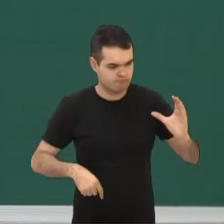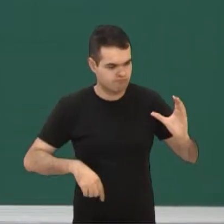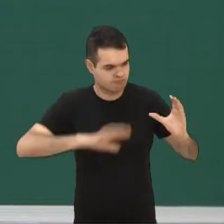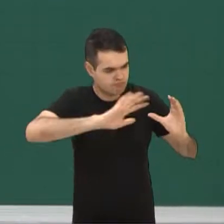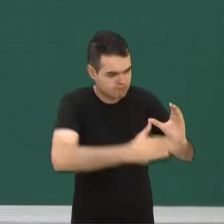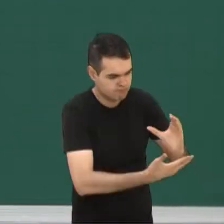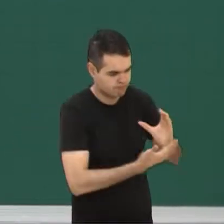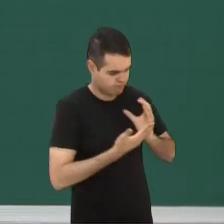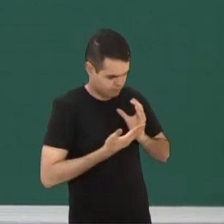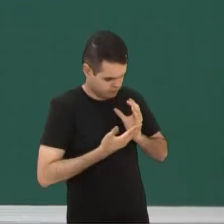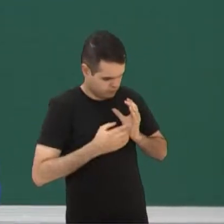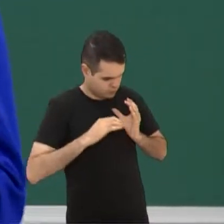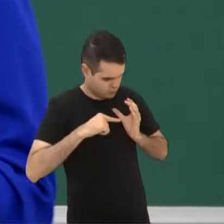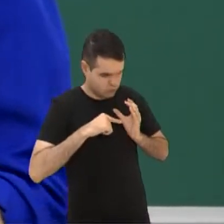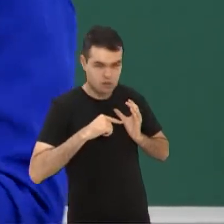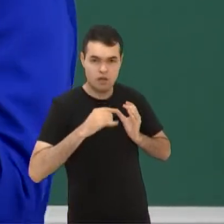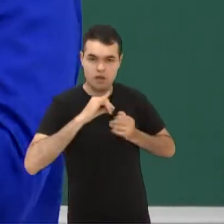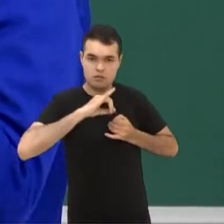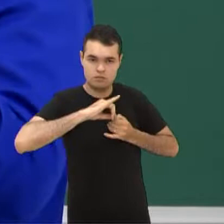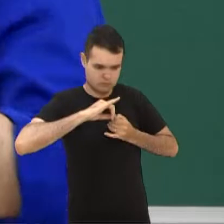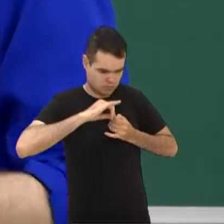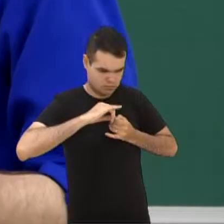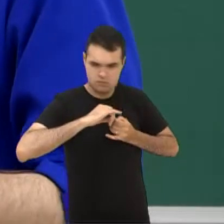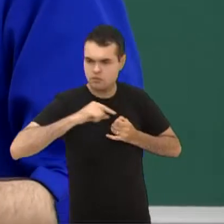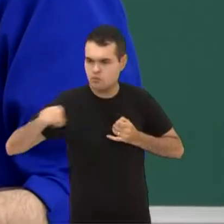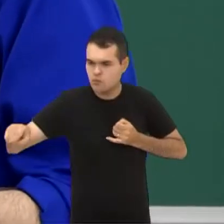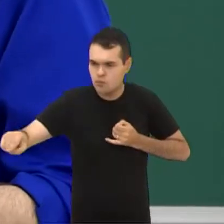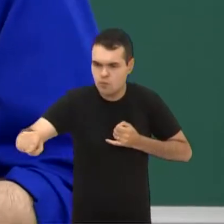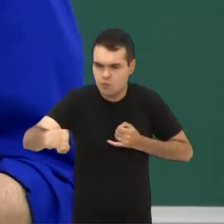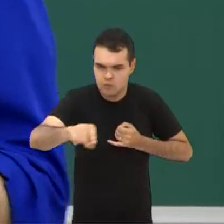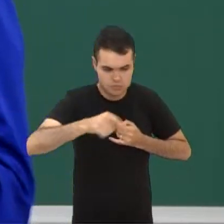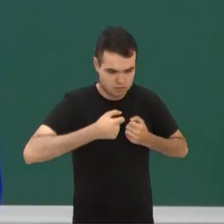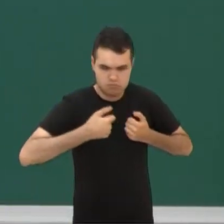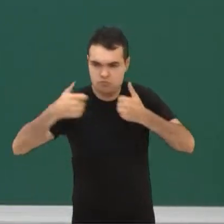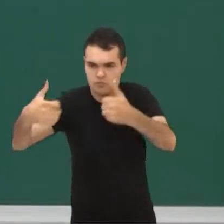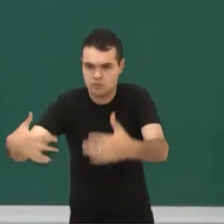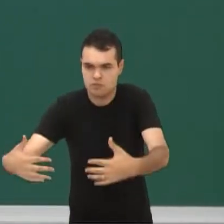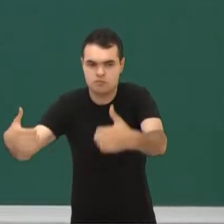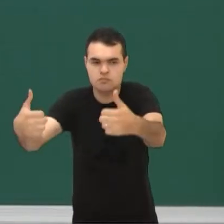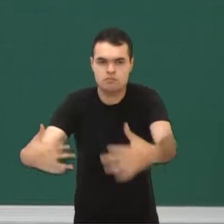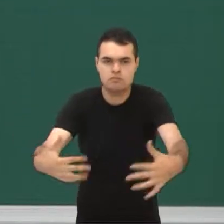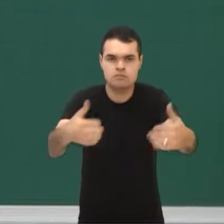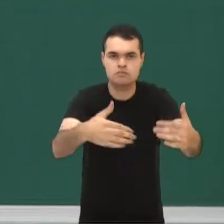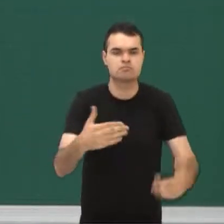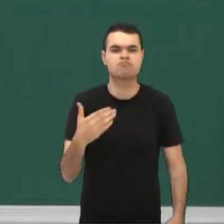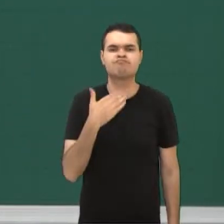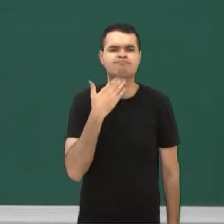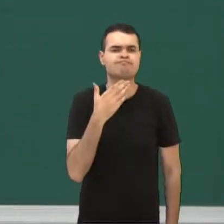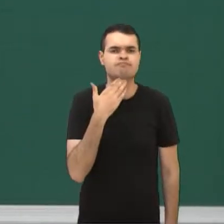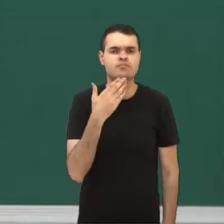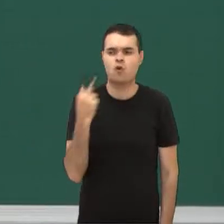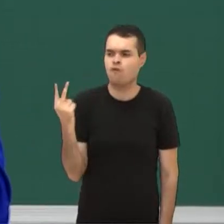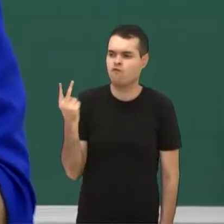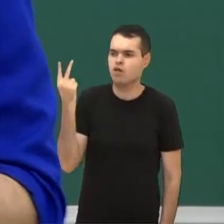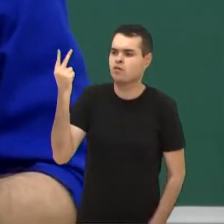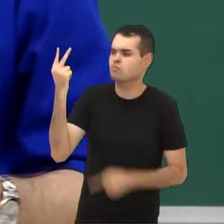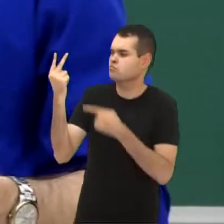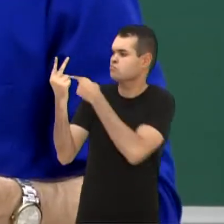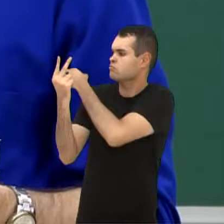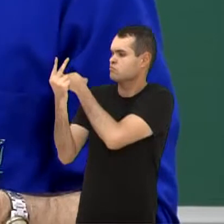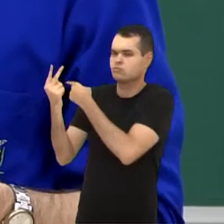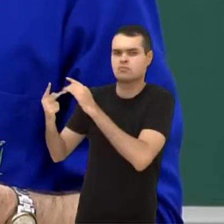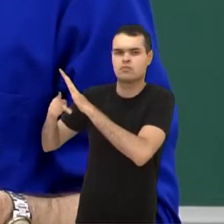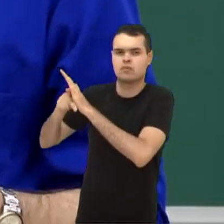gente explicar a realidade. Então, não faz sentido a gente atribuir um valor a princípios